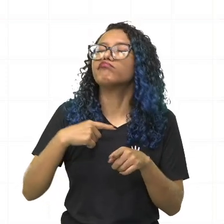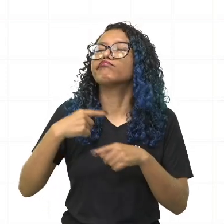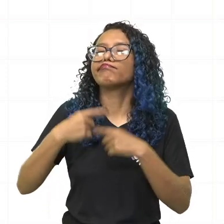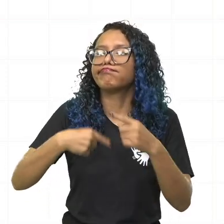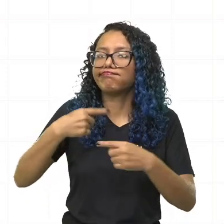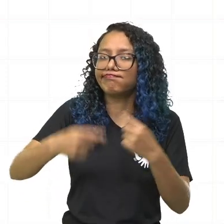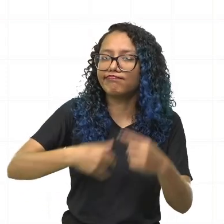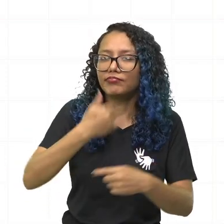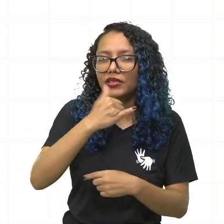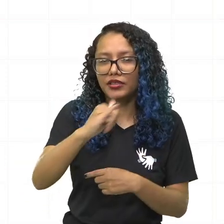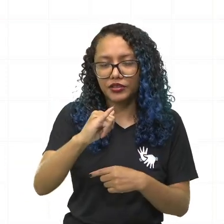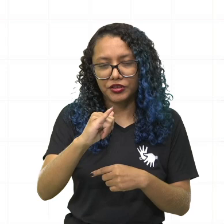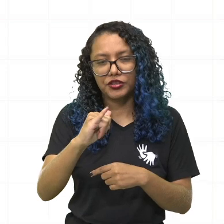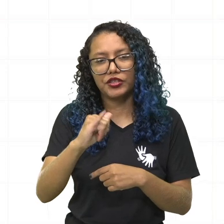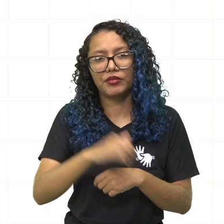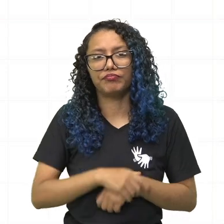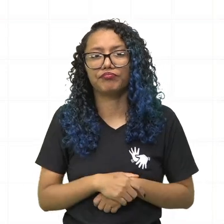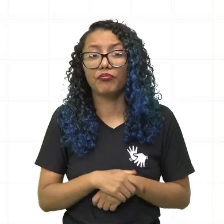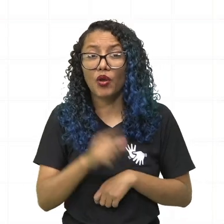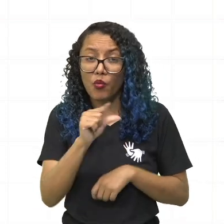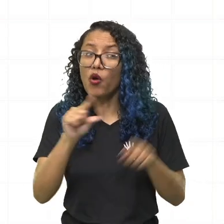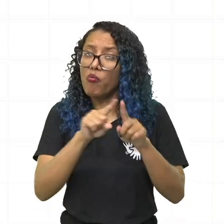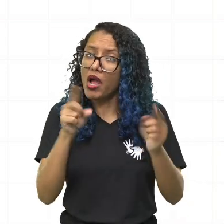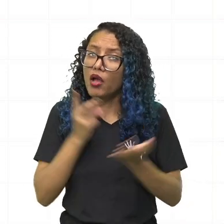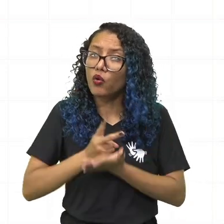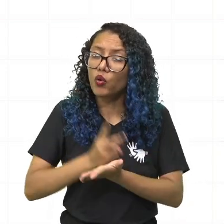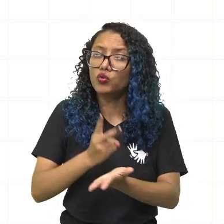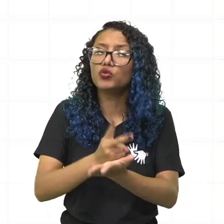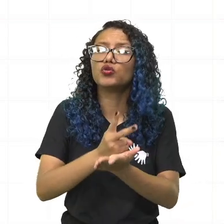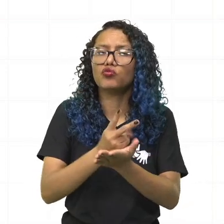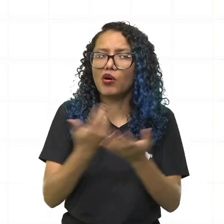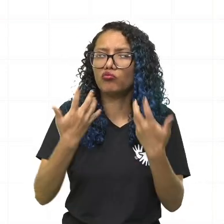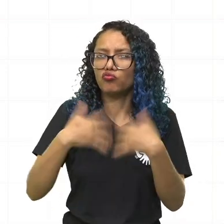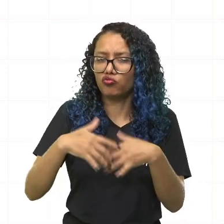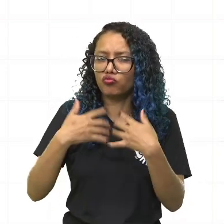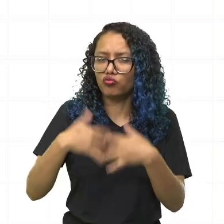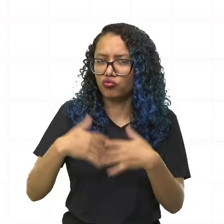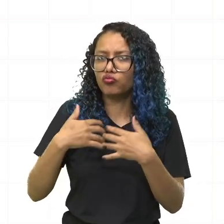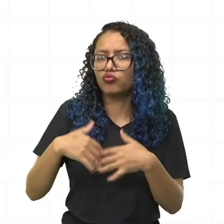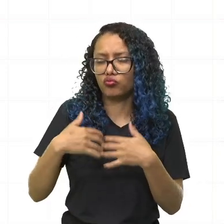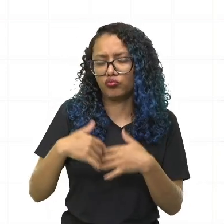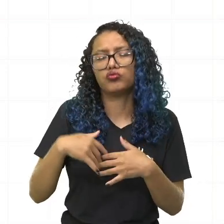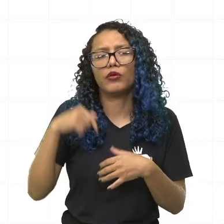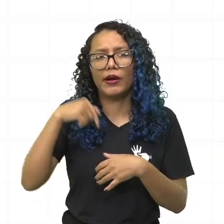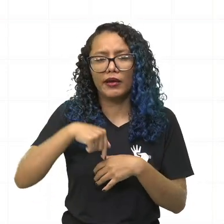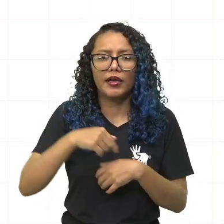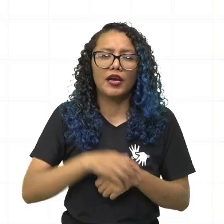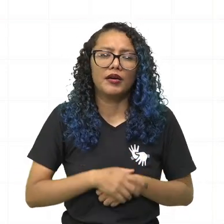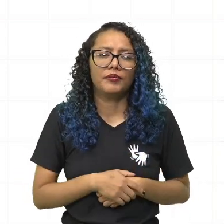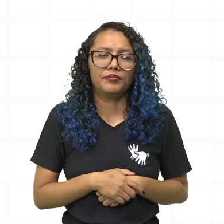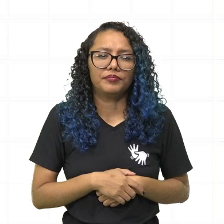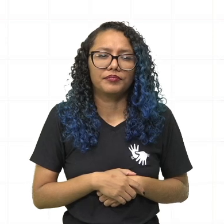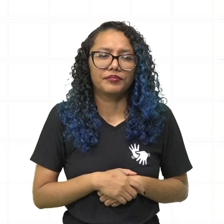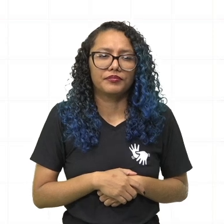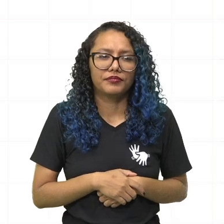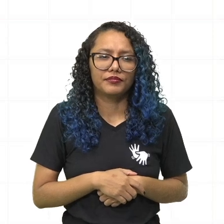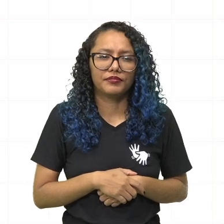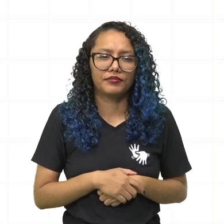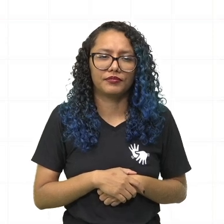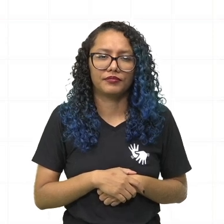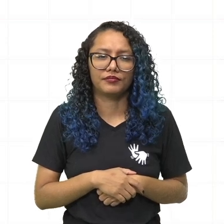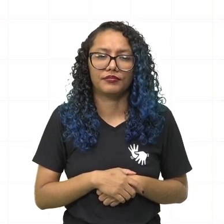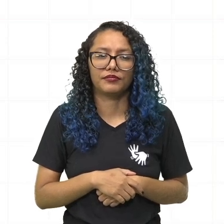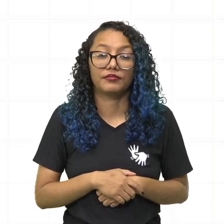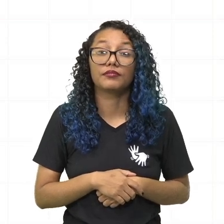quantidade menor, mas ela está em funcionamento aqui na região amazônica. Para vocês terem uma ideia, pessoal, a água é